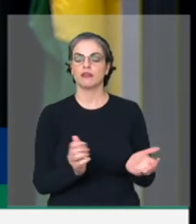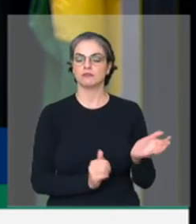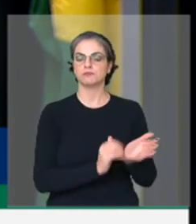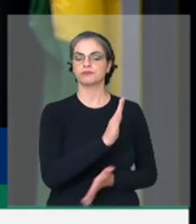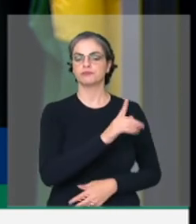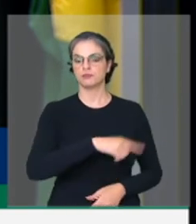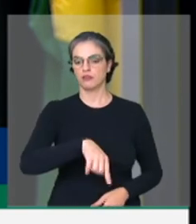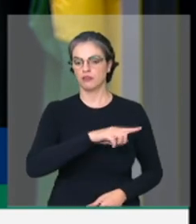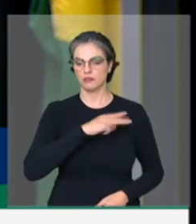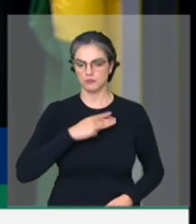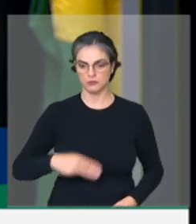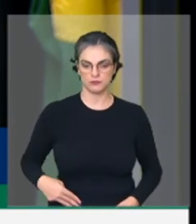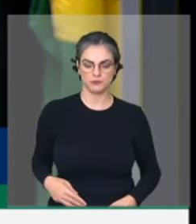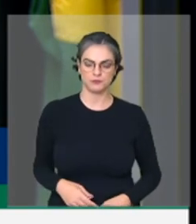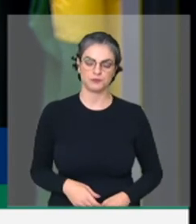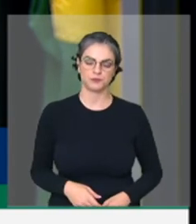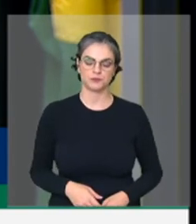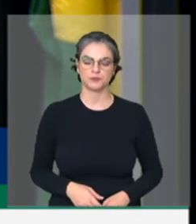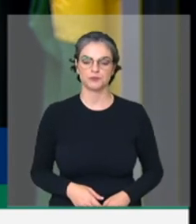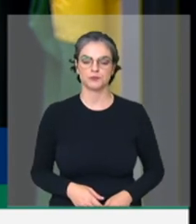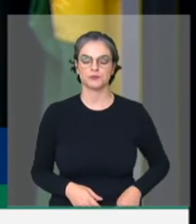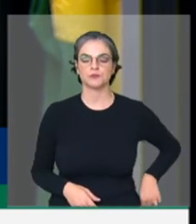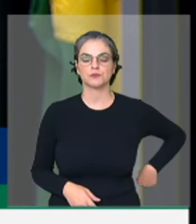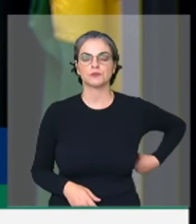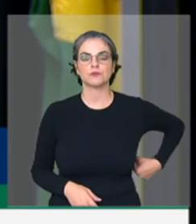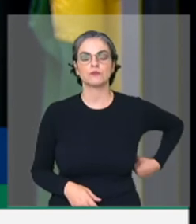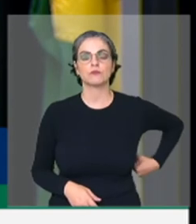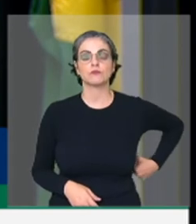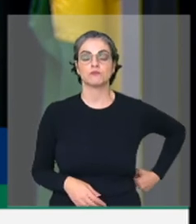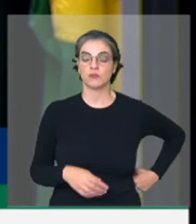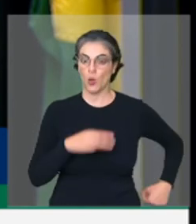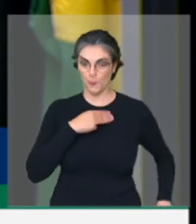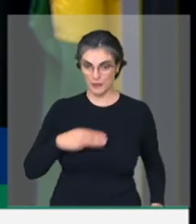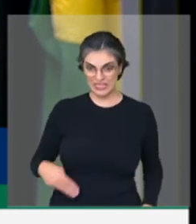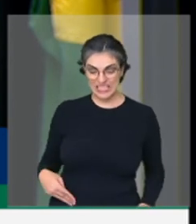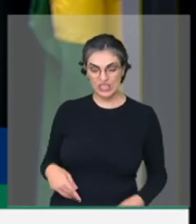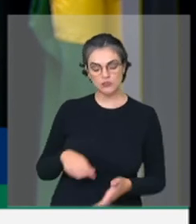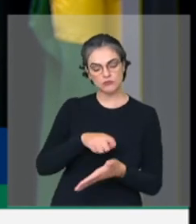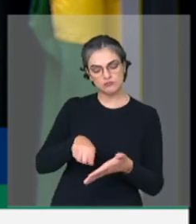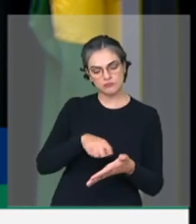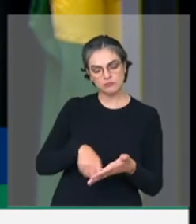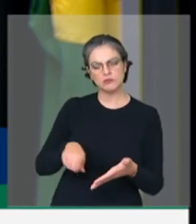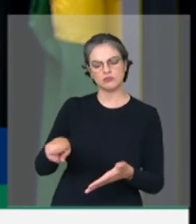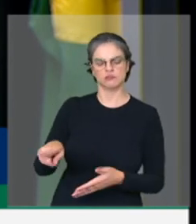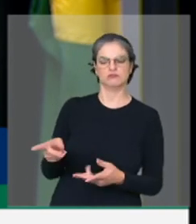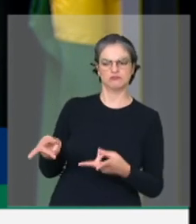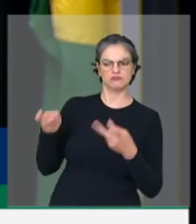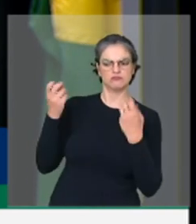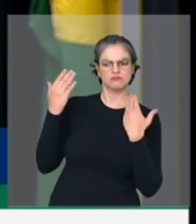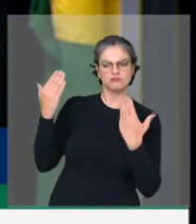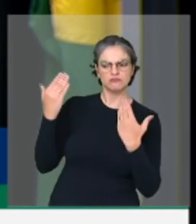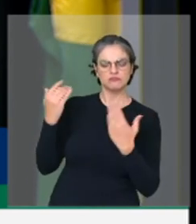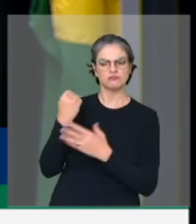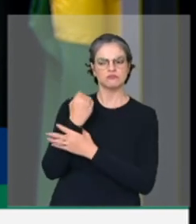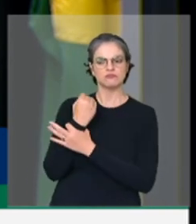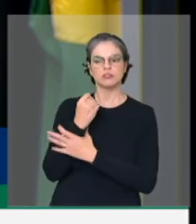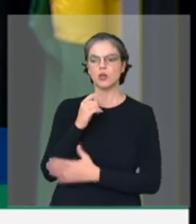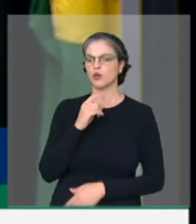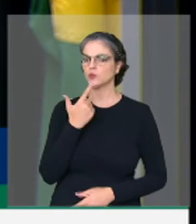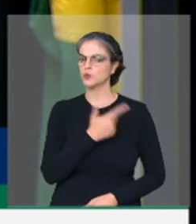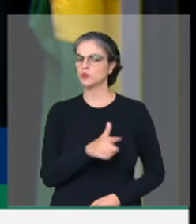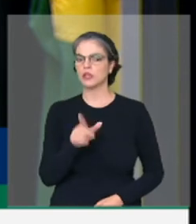integrantes. O ministro relator considerou haver ameaça ilegal à segurança dos magistrados do